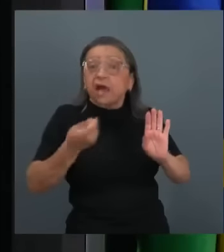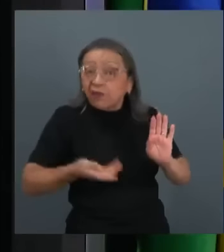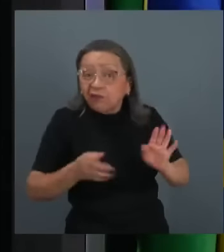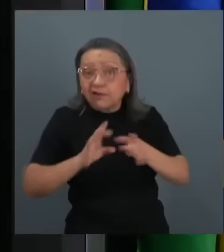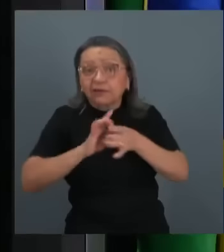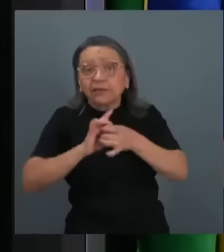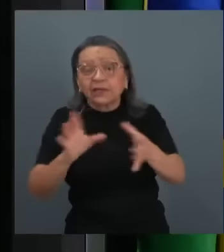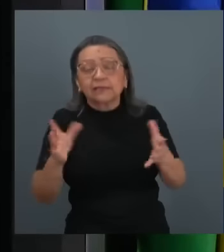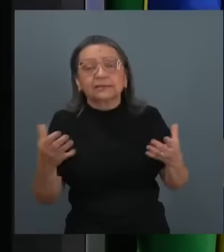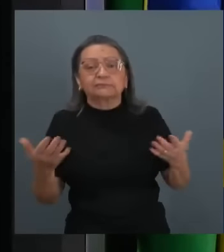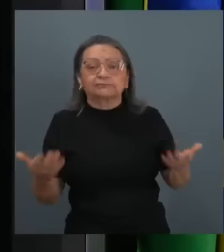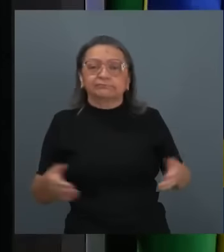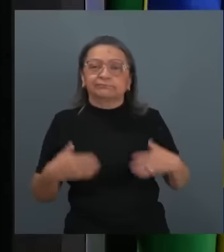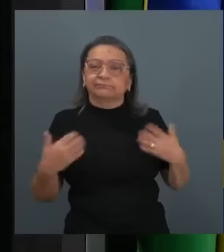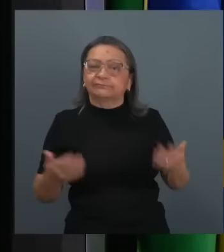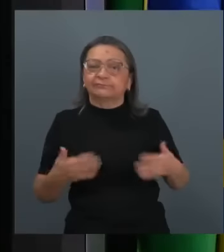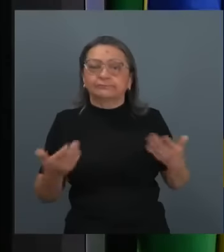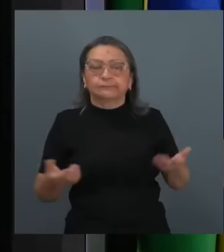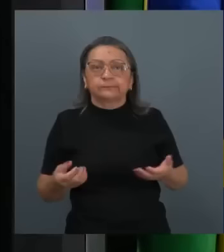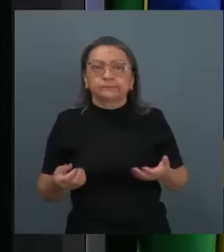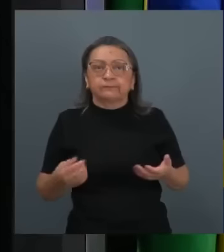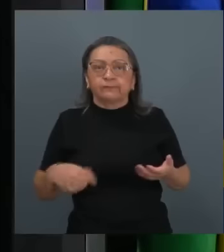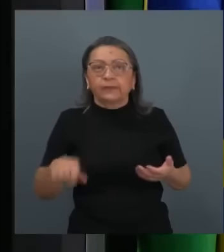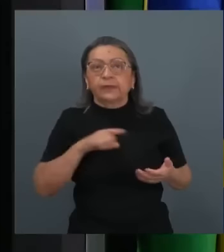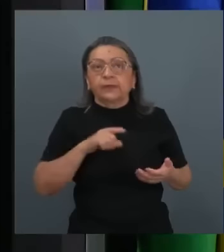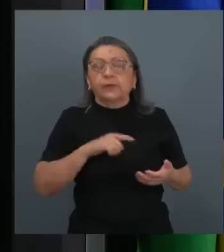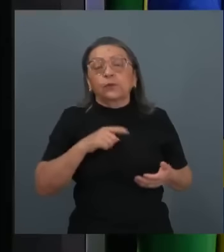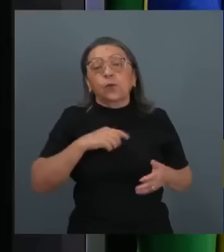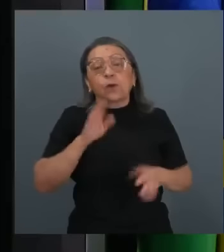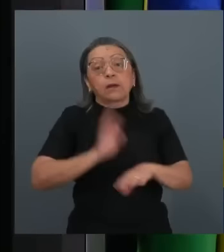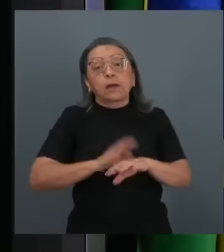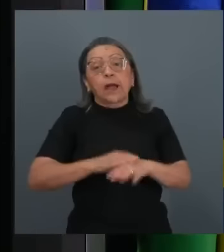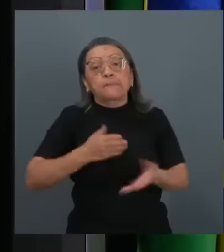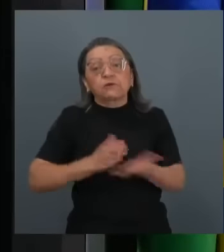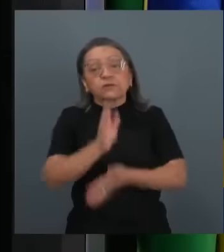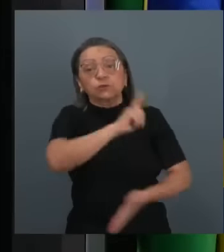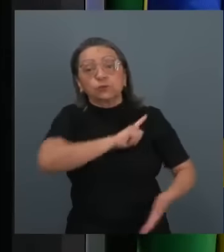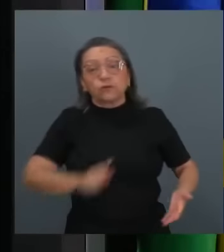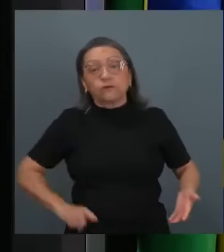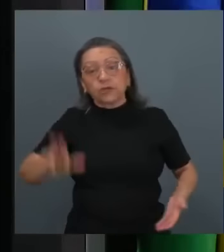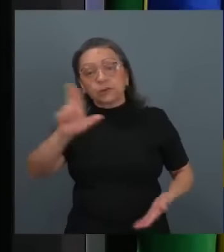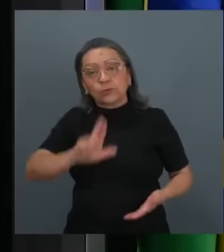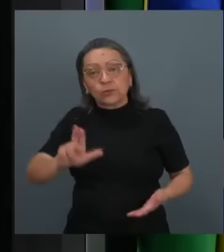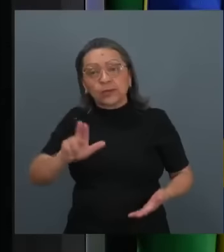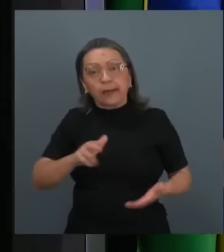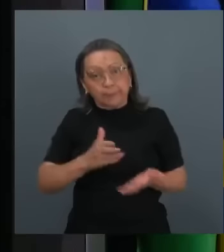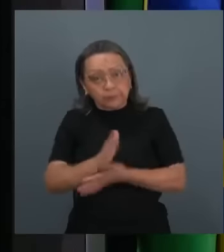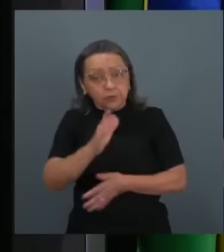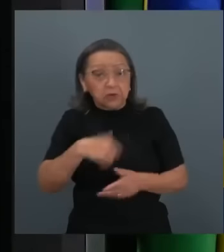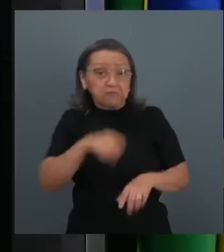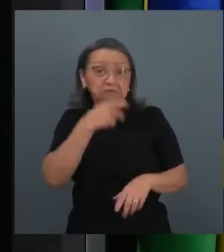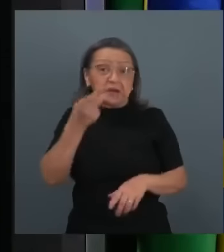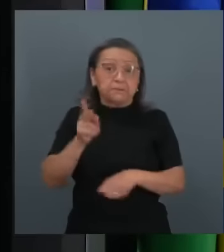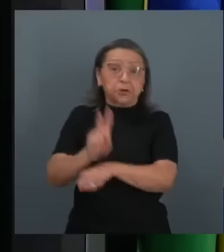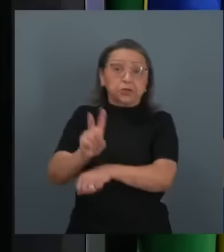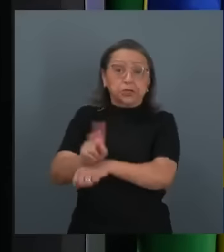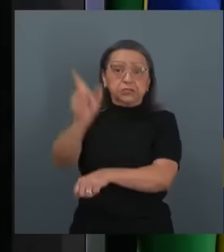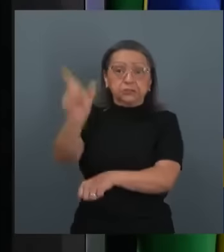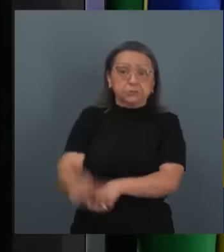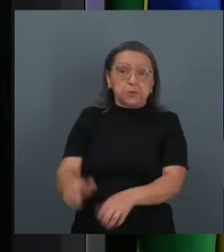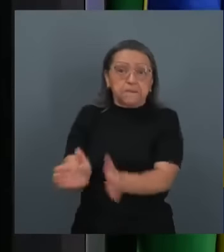liberadas com as digitais do governo Lula, que diz proteger os mais